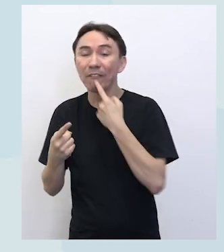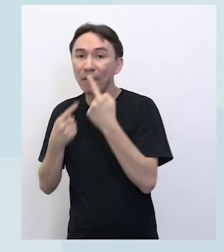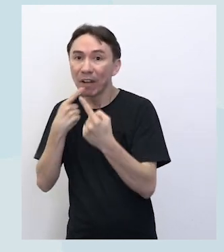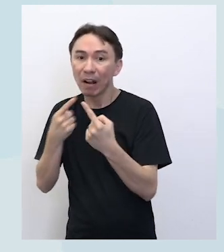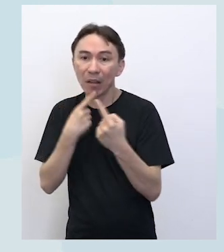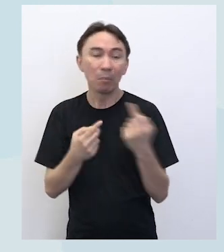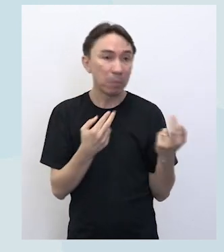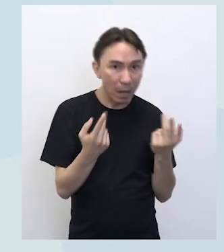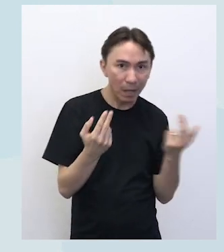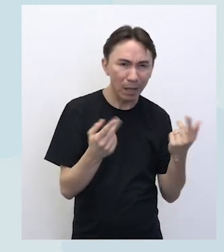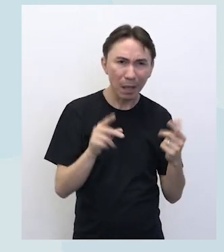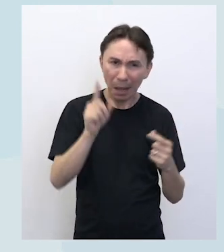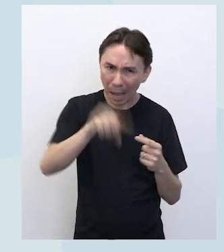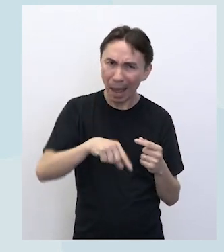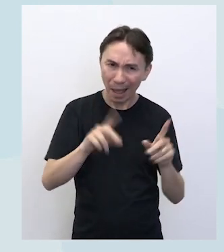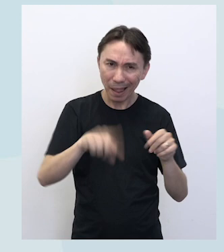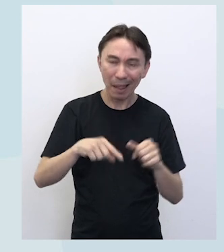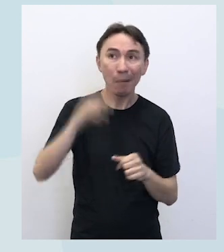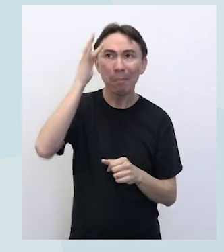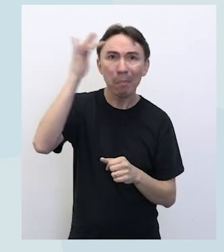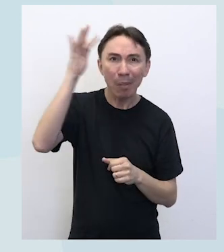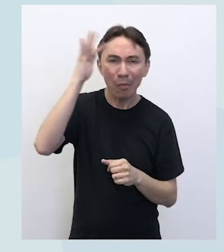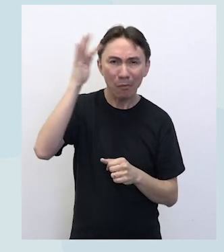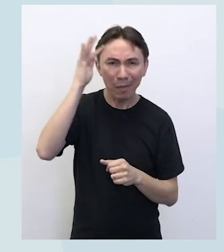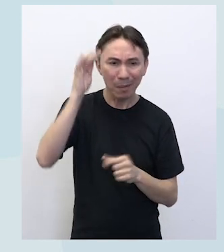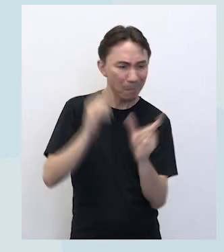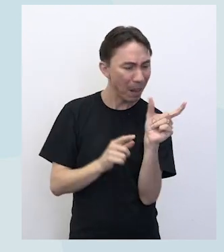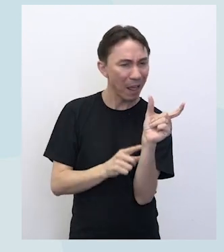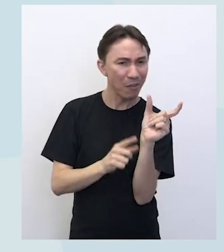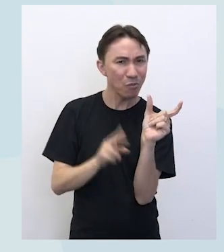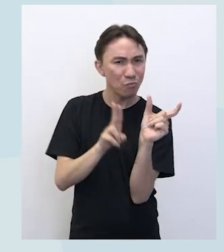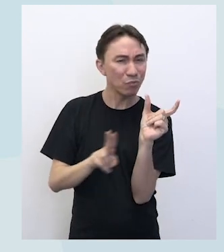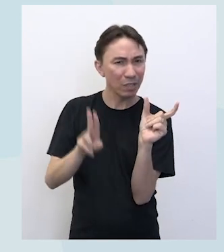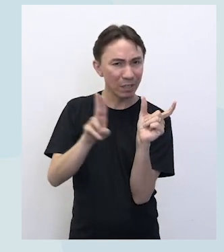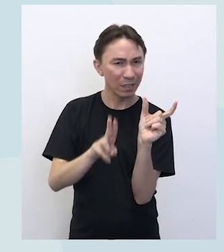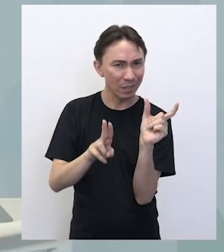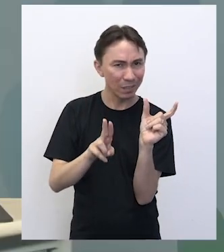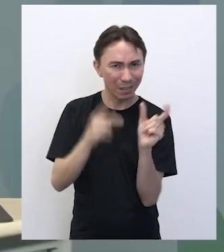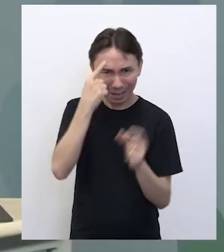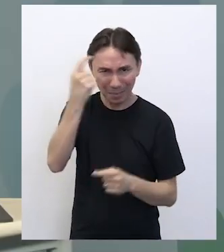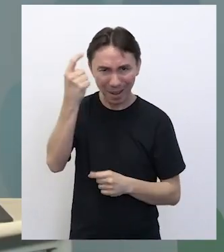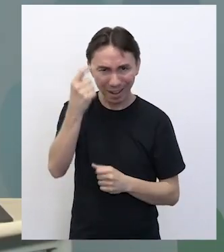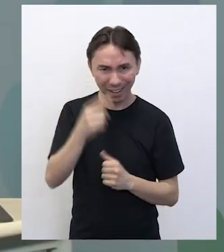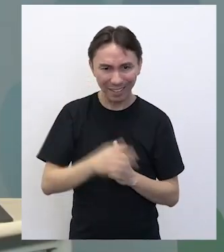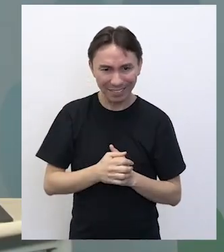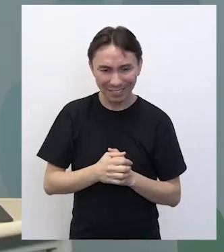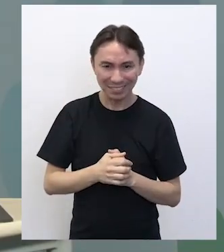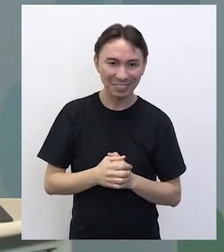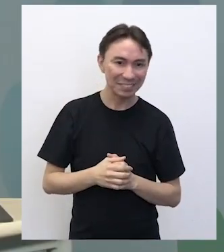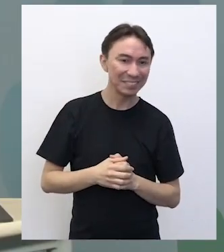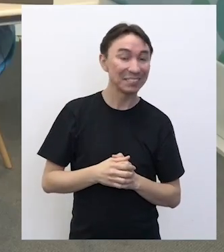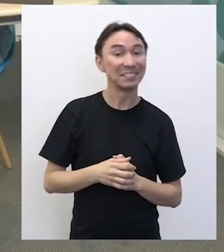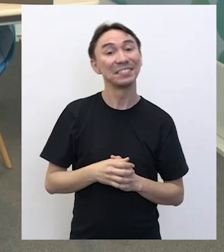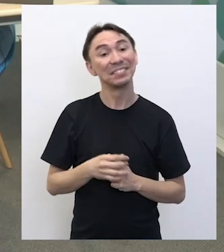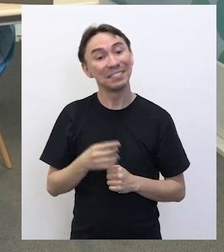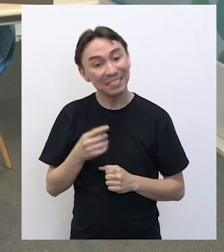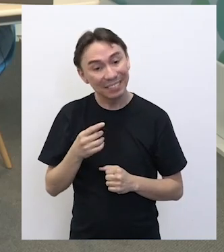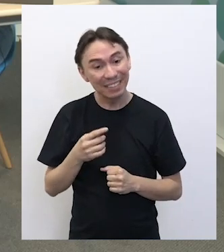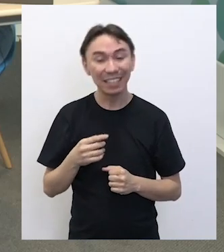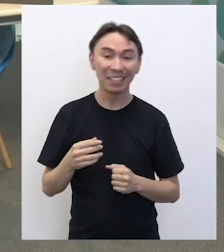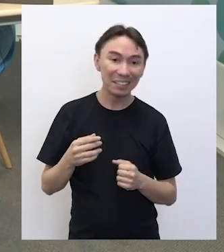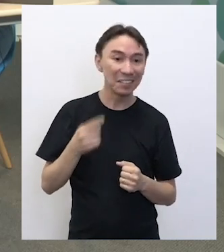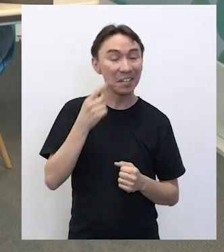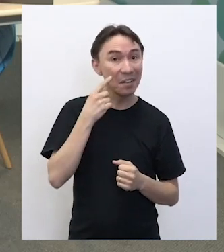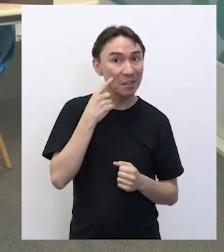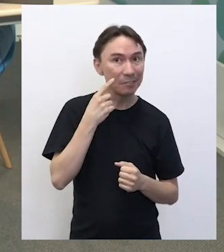termo filosofia? Será que eles vão lembrar de alguma? Vamos ver, Marcinha, dois Olha, minutinhos. já lembrei de várias aqui em